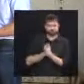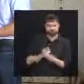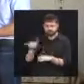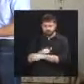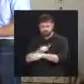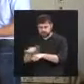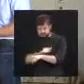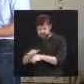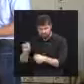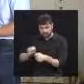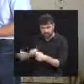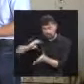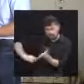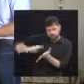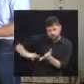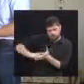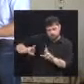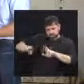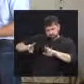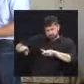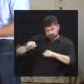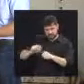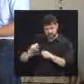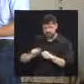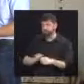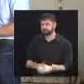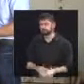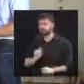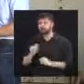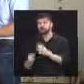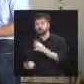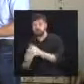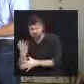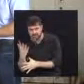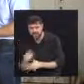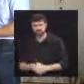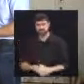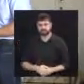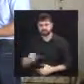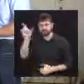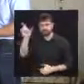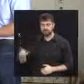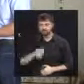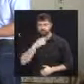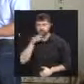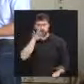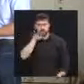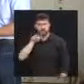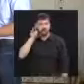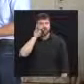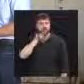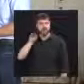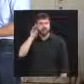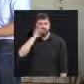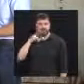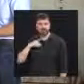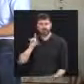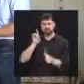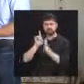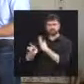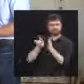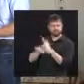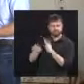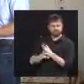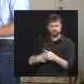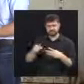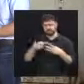chamada Yamamoto, aquela que vai na cabeça. E aí o que acontece? O cara voltou a falar. As 3 perguntas que qualquer